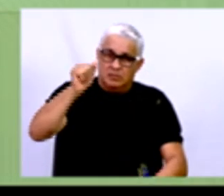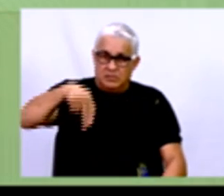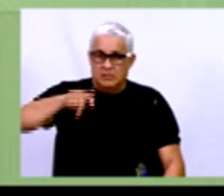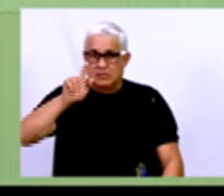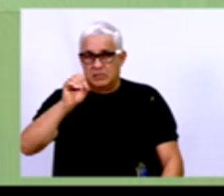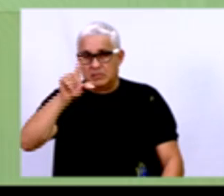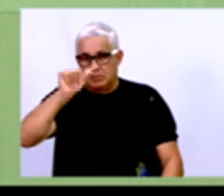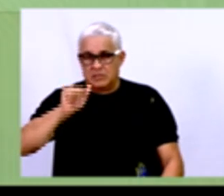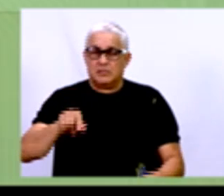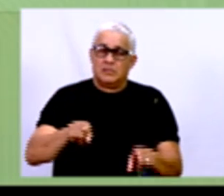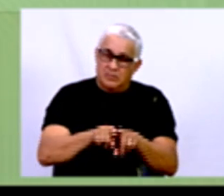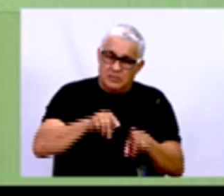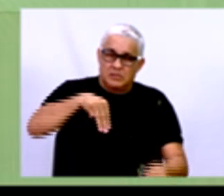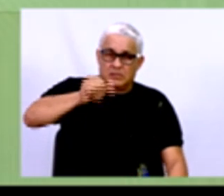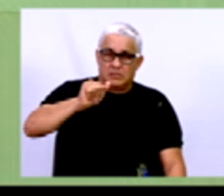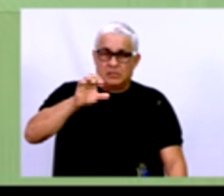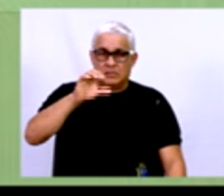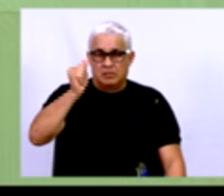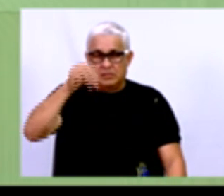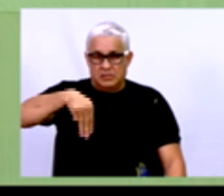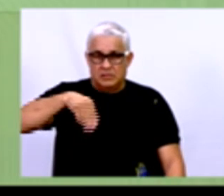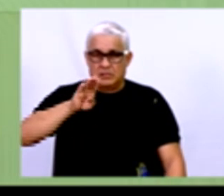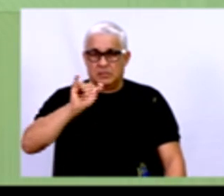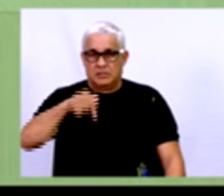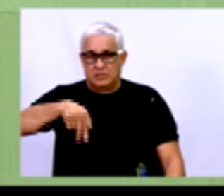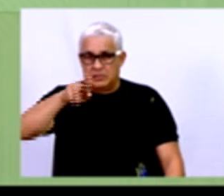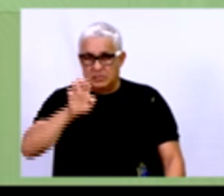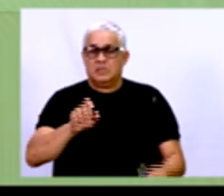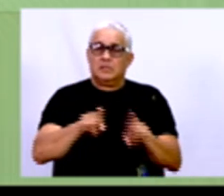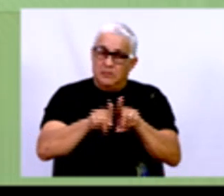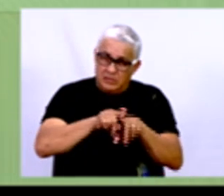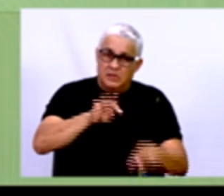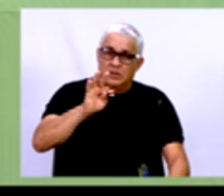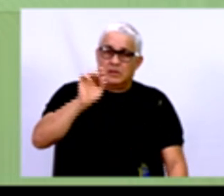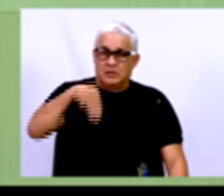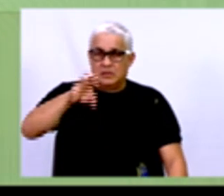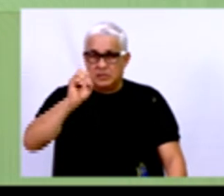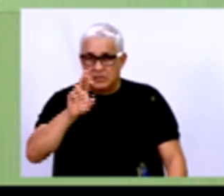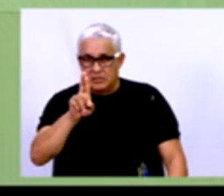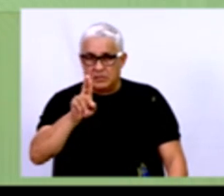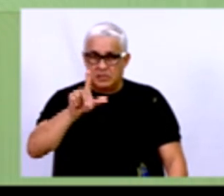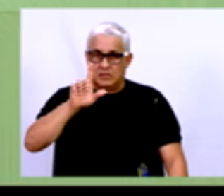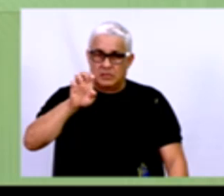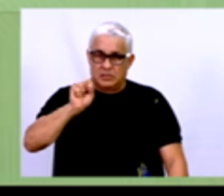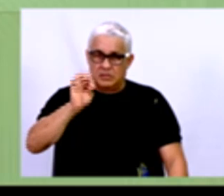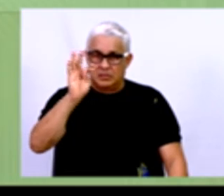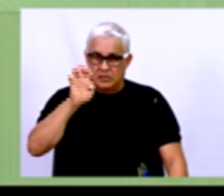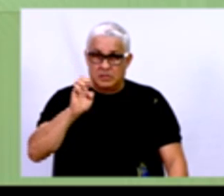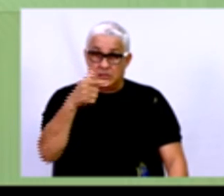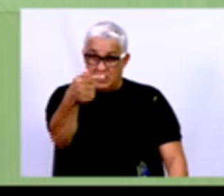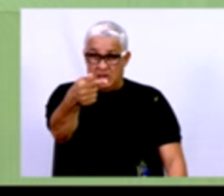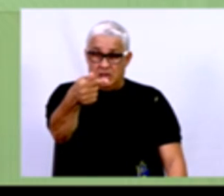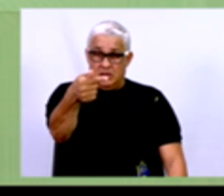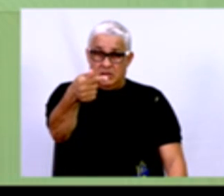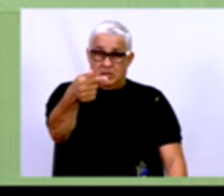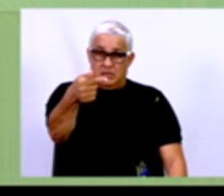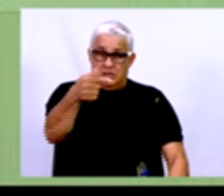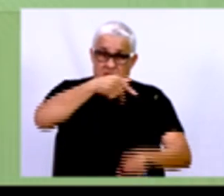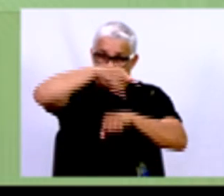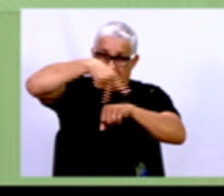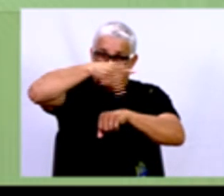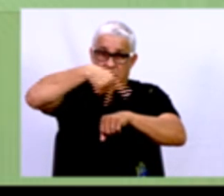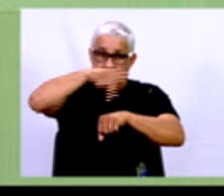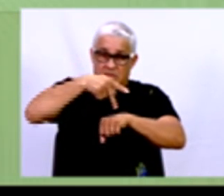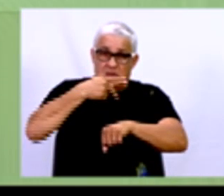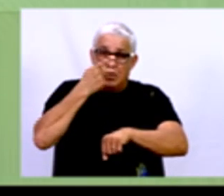Angola, Moçambique e o Timor-Leste. Então, vejam, esses 7 países que falam a língua portuguesa como língua